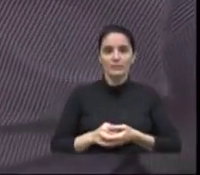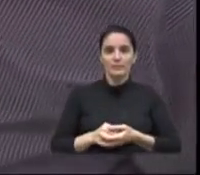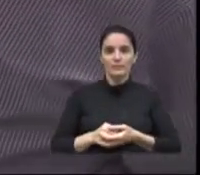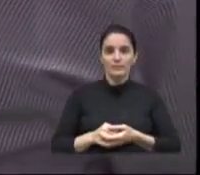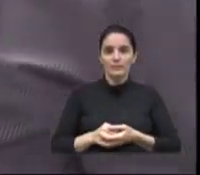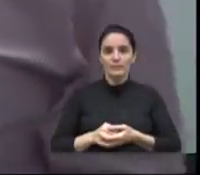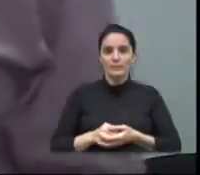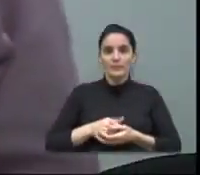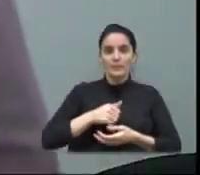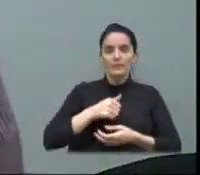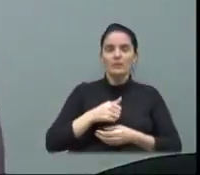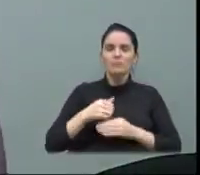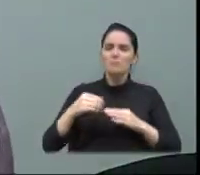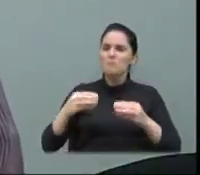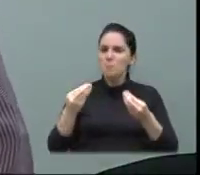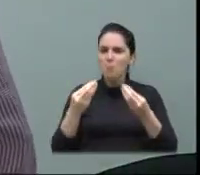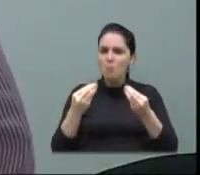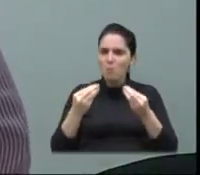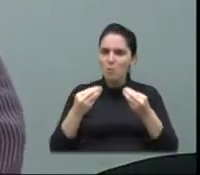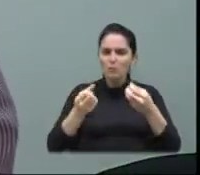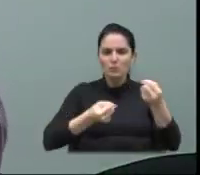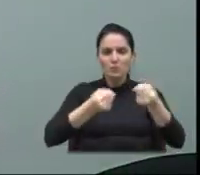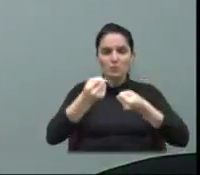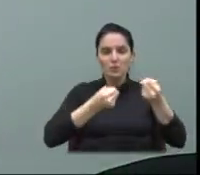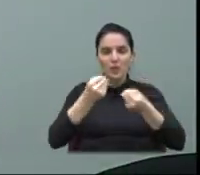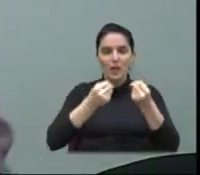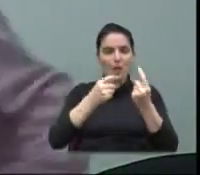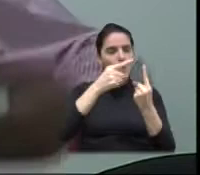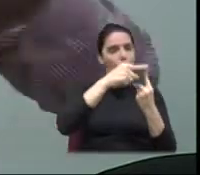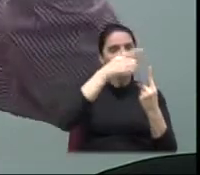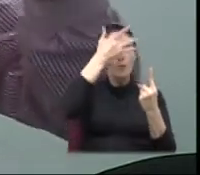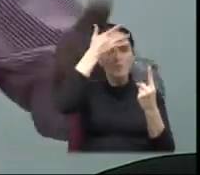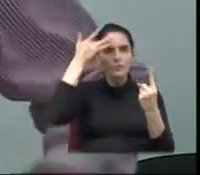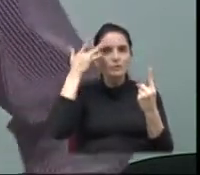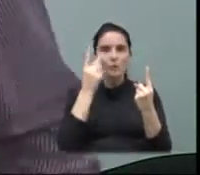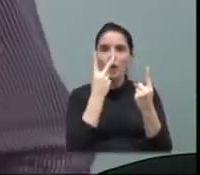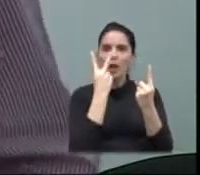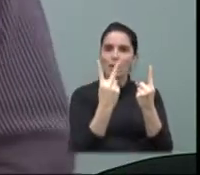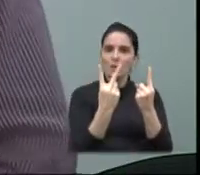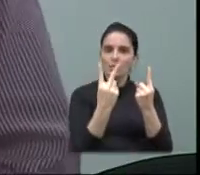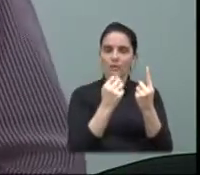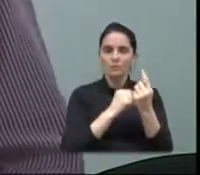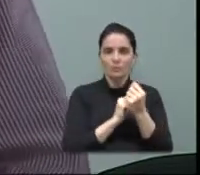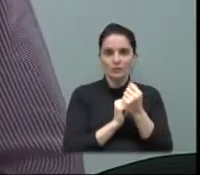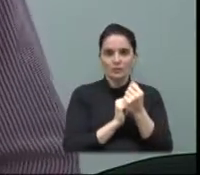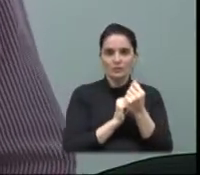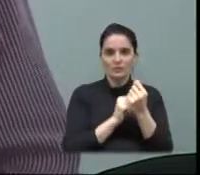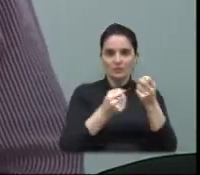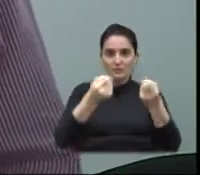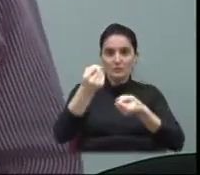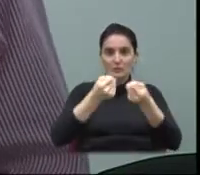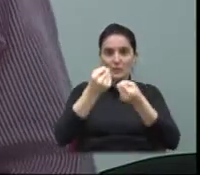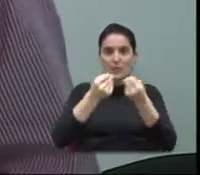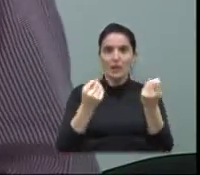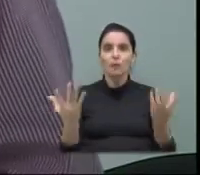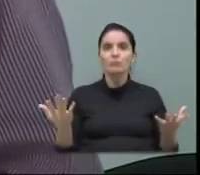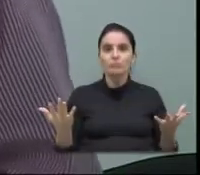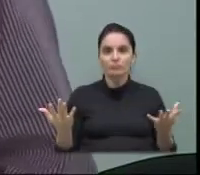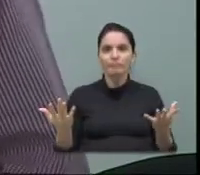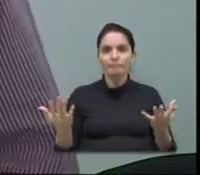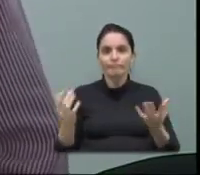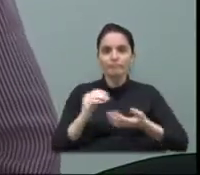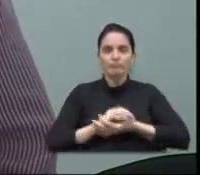casa. Acredito que lá no Rubi, 900 apartamentos, mais de 1.000 veículos, vamos pular, 1 veículo por